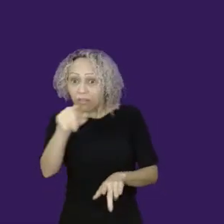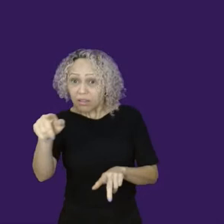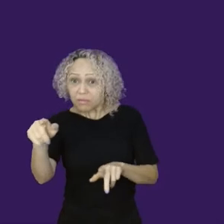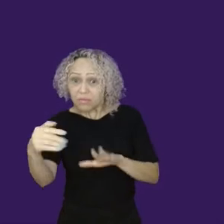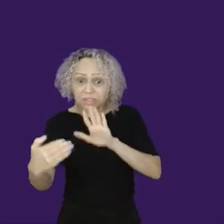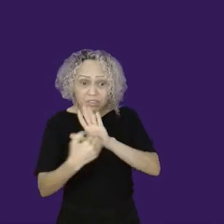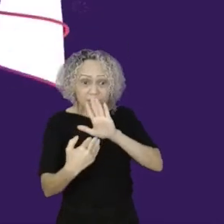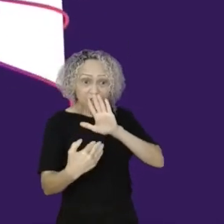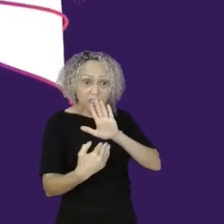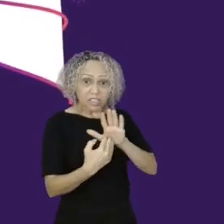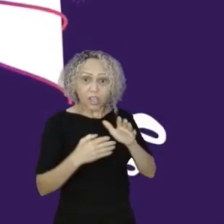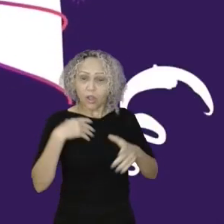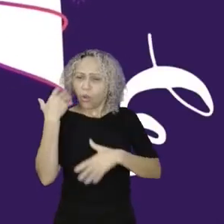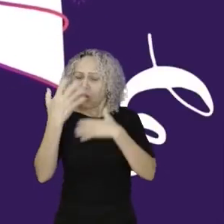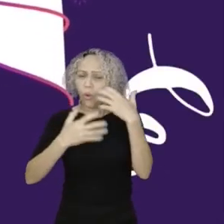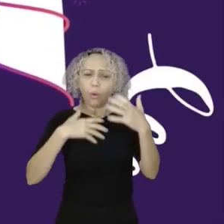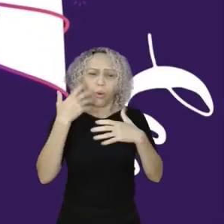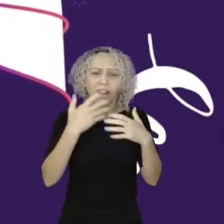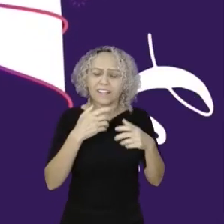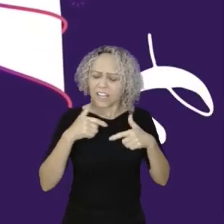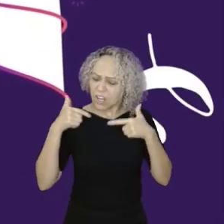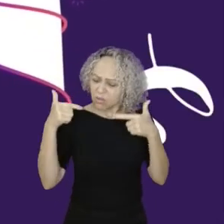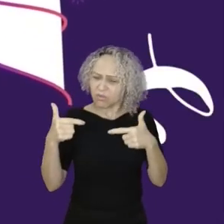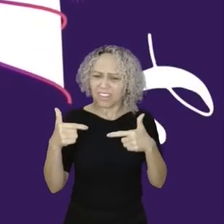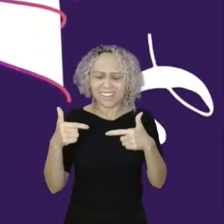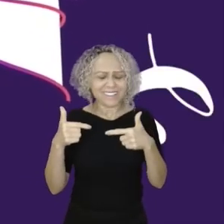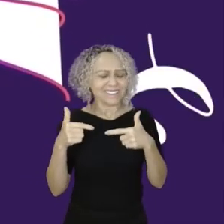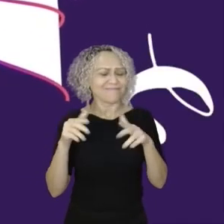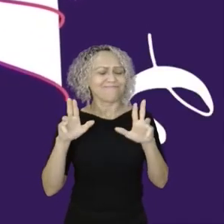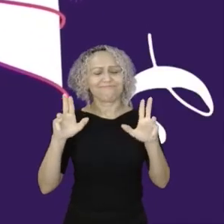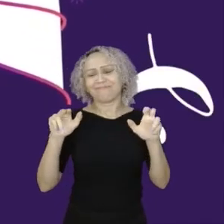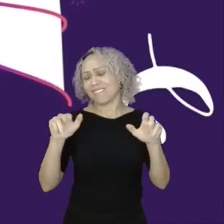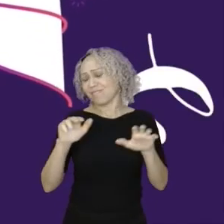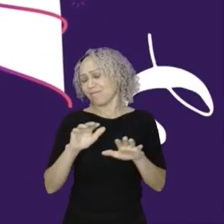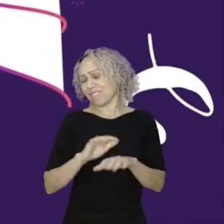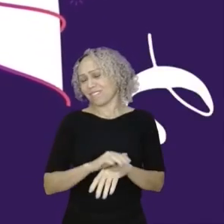Ninguém vai me impedir de cantar e lutar.